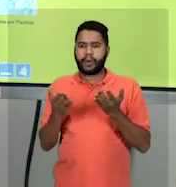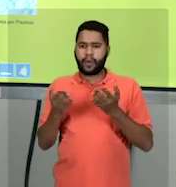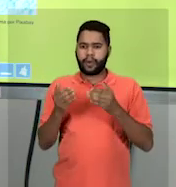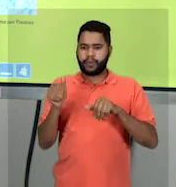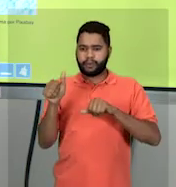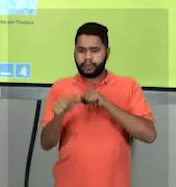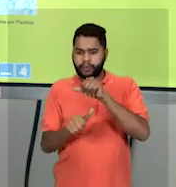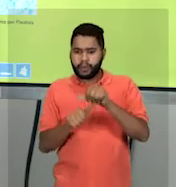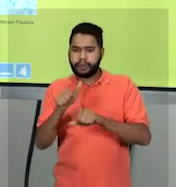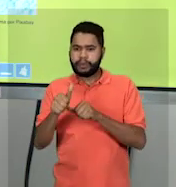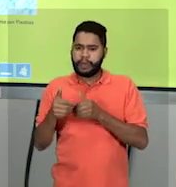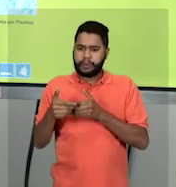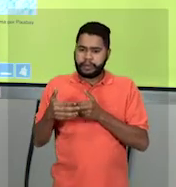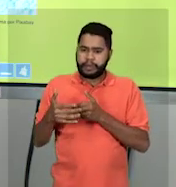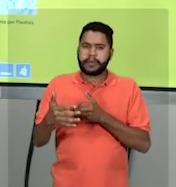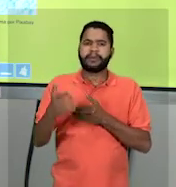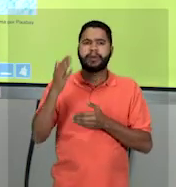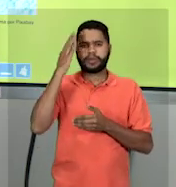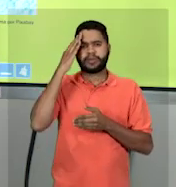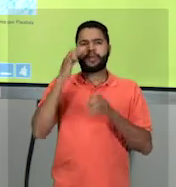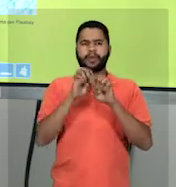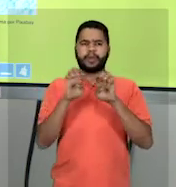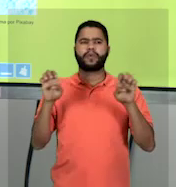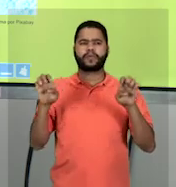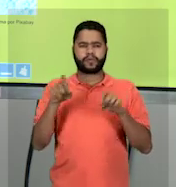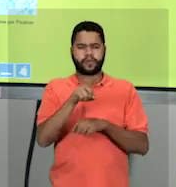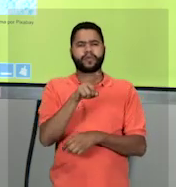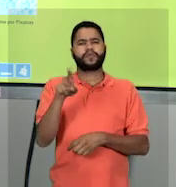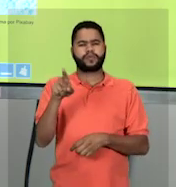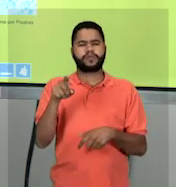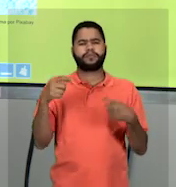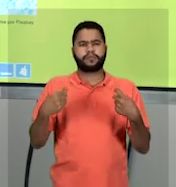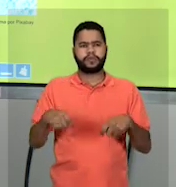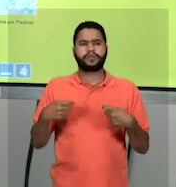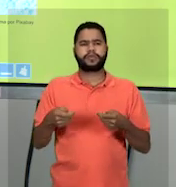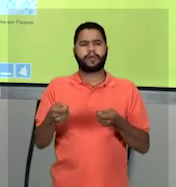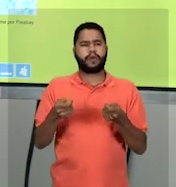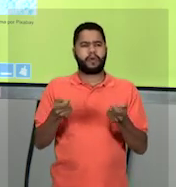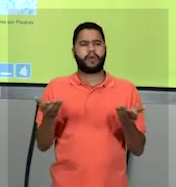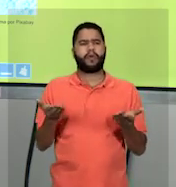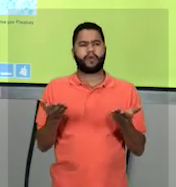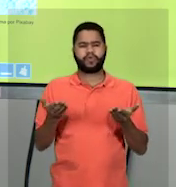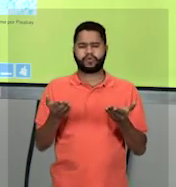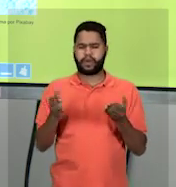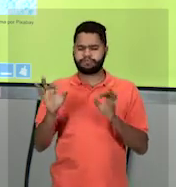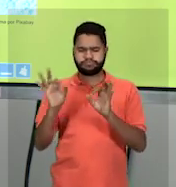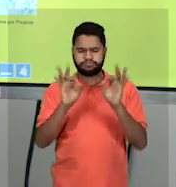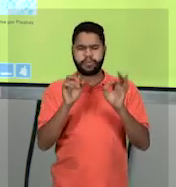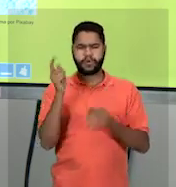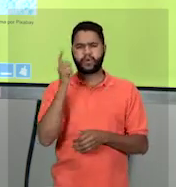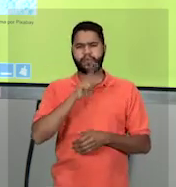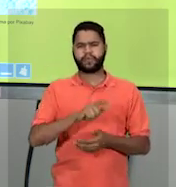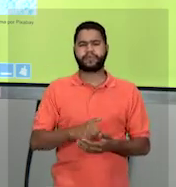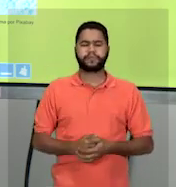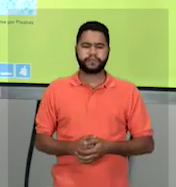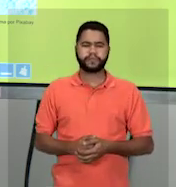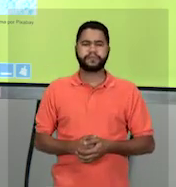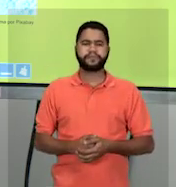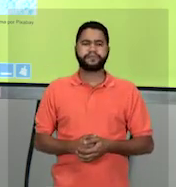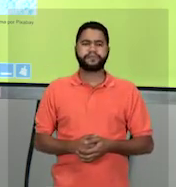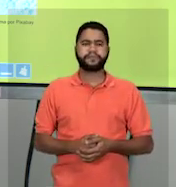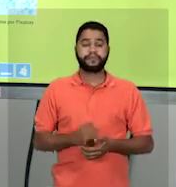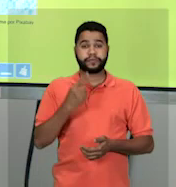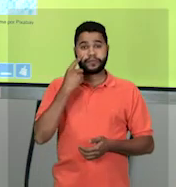longo do tempo mas sabendo ouvir uma equação você tem que ter esse domínio para conseguir evoluir Beleza então